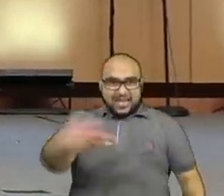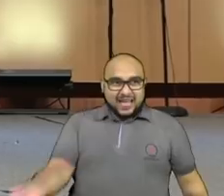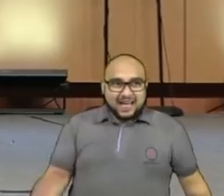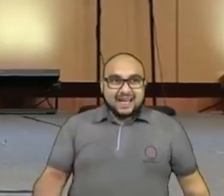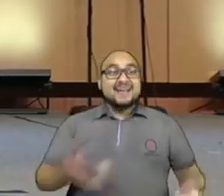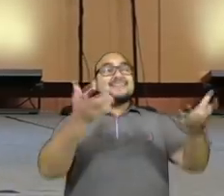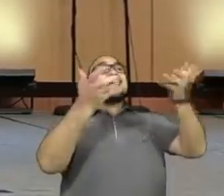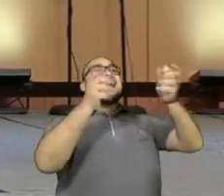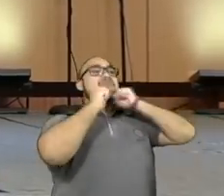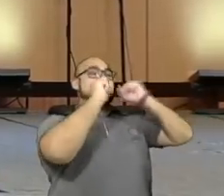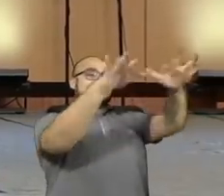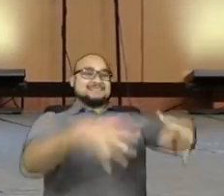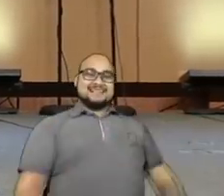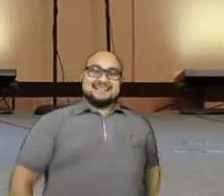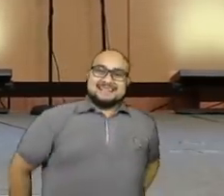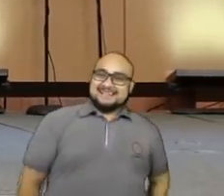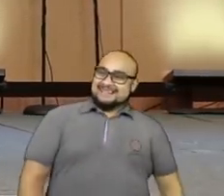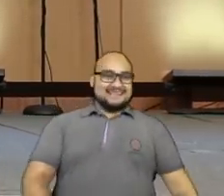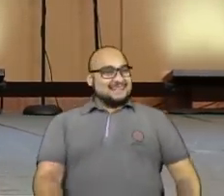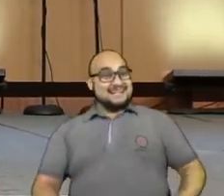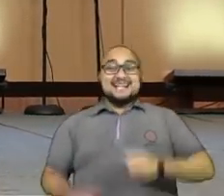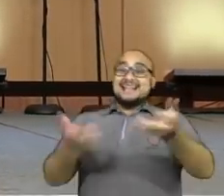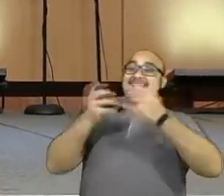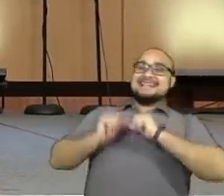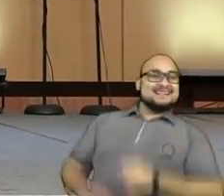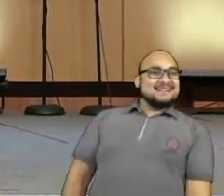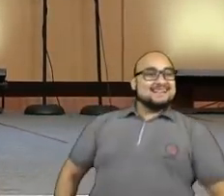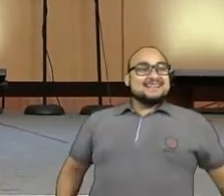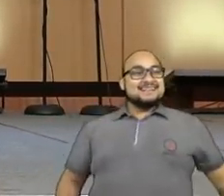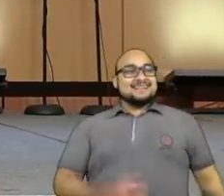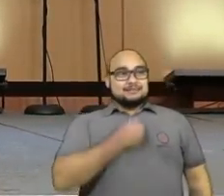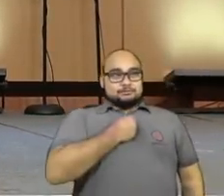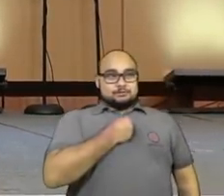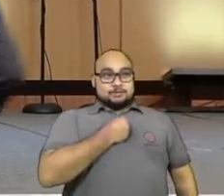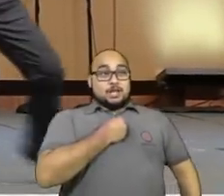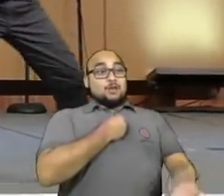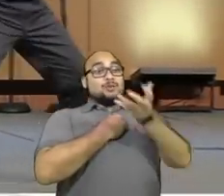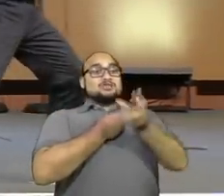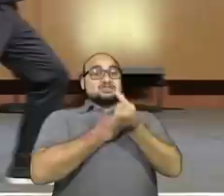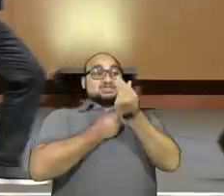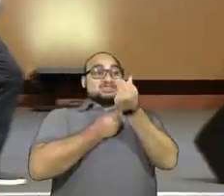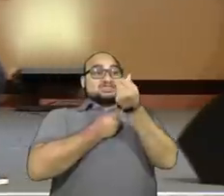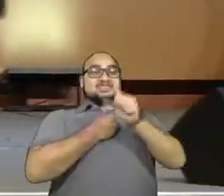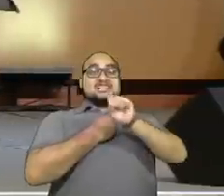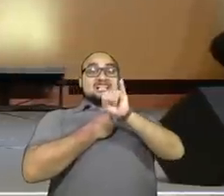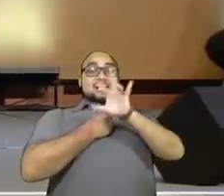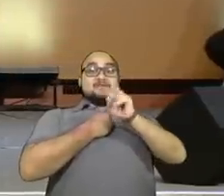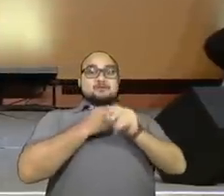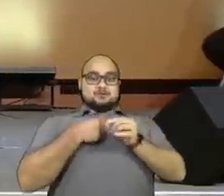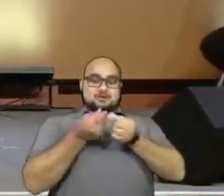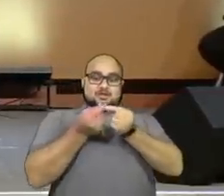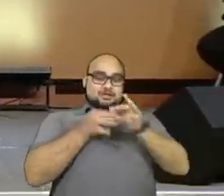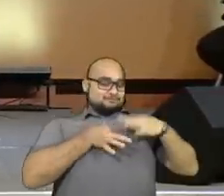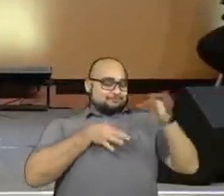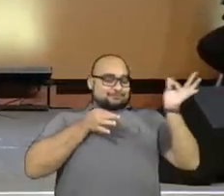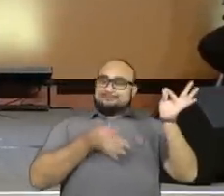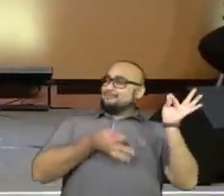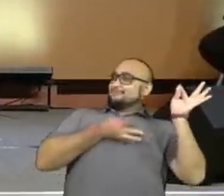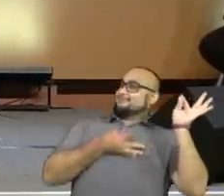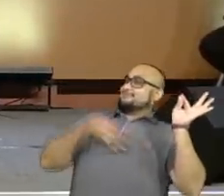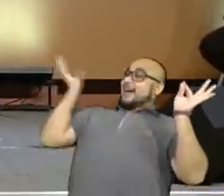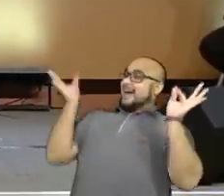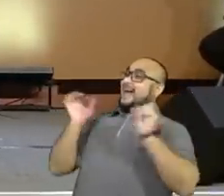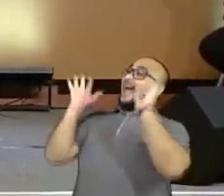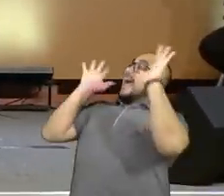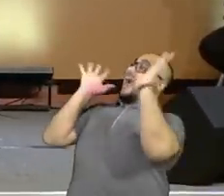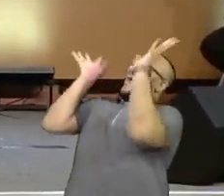aí? Quem quer benção aí? Segura aí. Quem quer benção? Aviãozinho aqui. Ih, outra benção aí. Eu estou